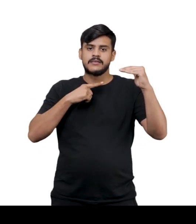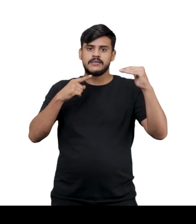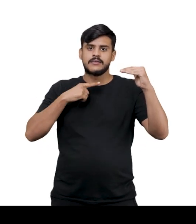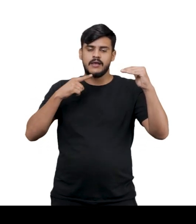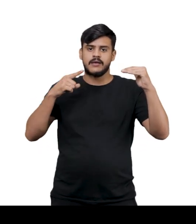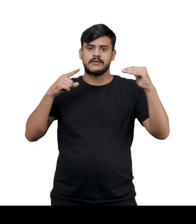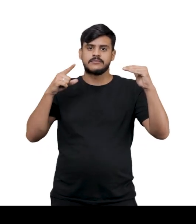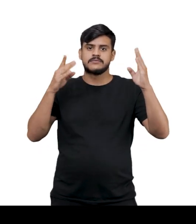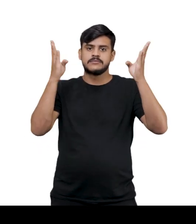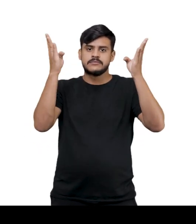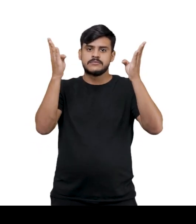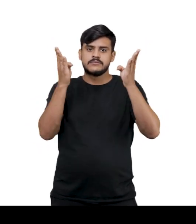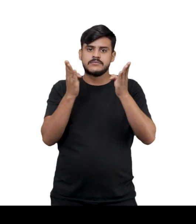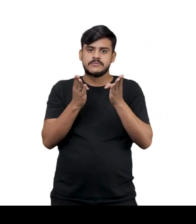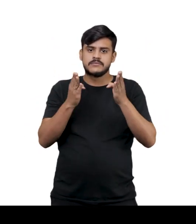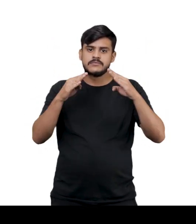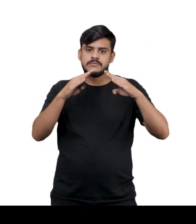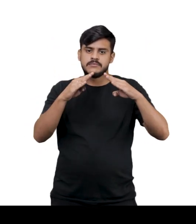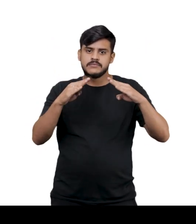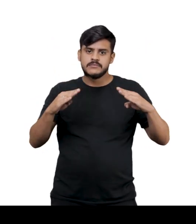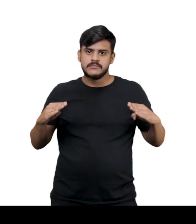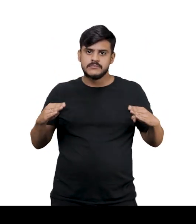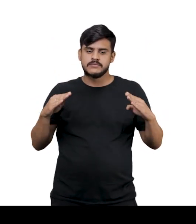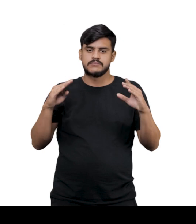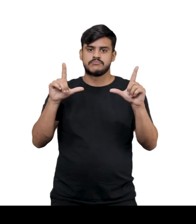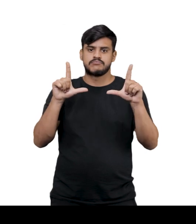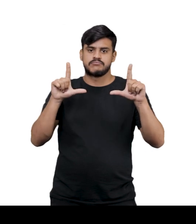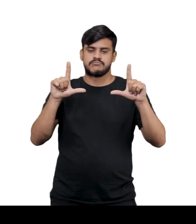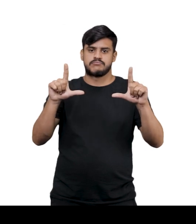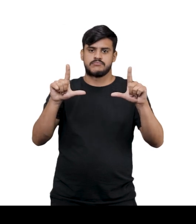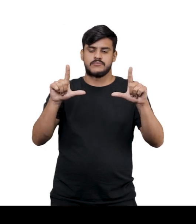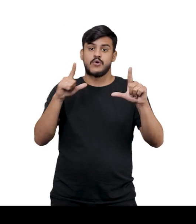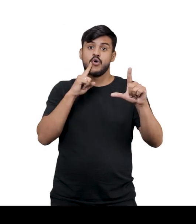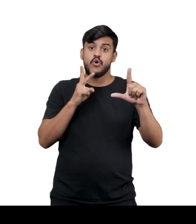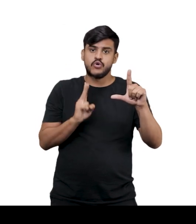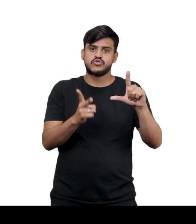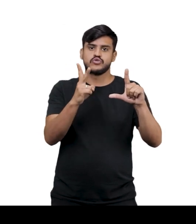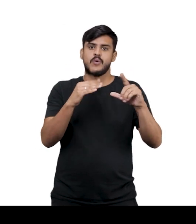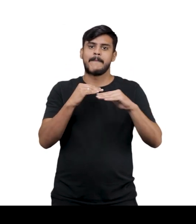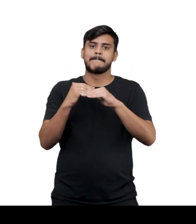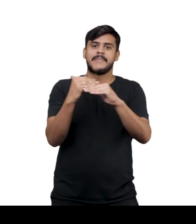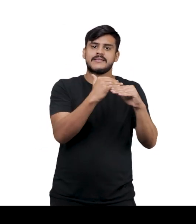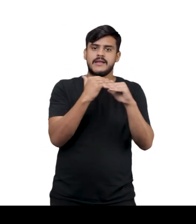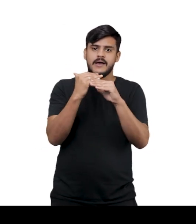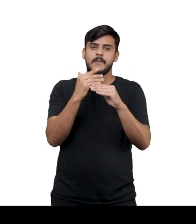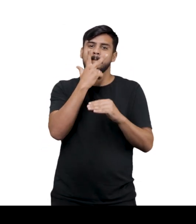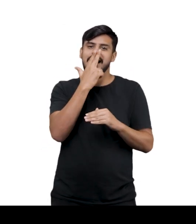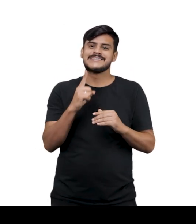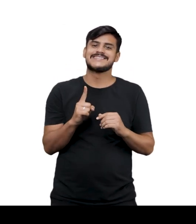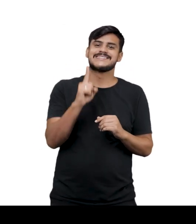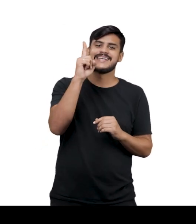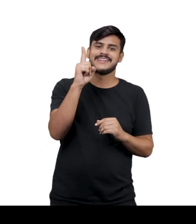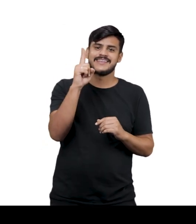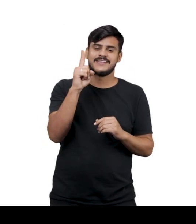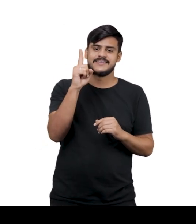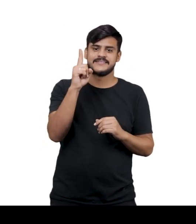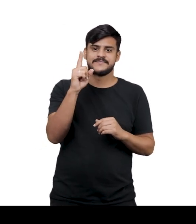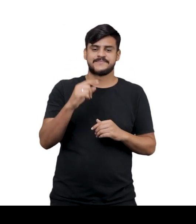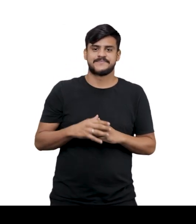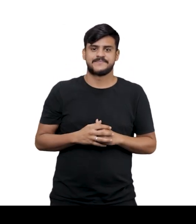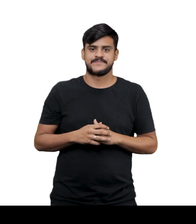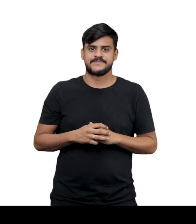superior, a junção desses elementos forma um ápice triangular, dando continuidade ao padrão de